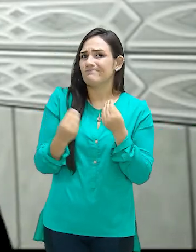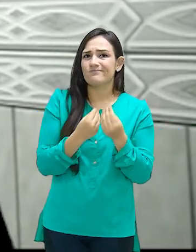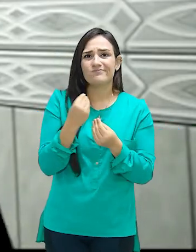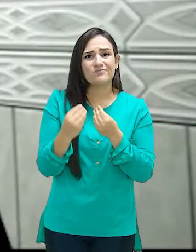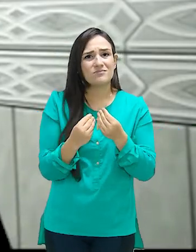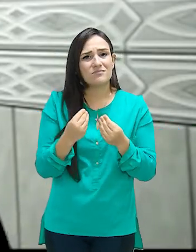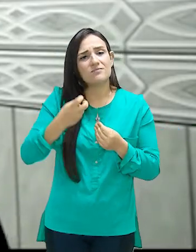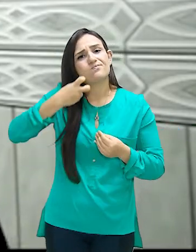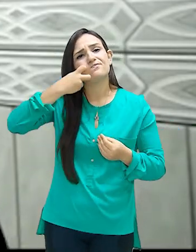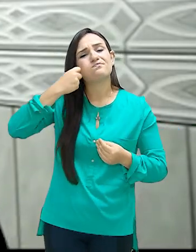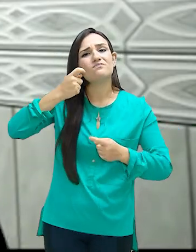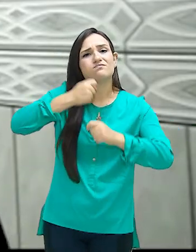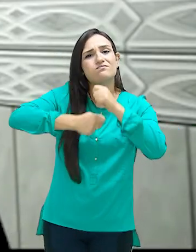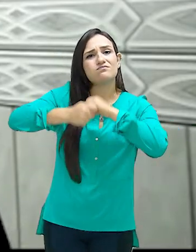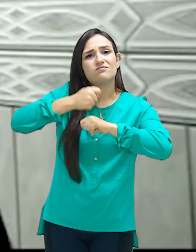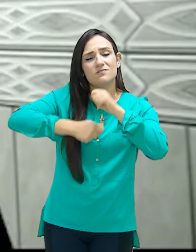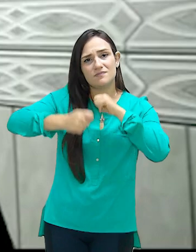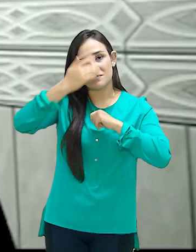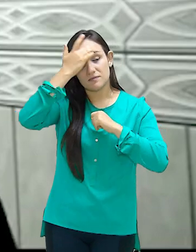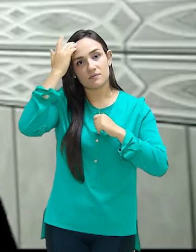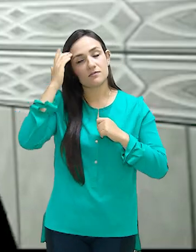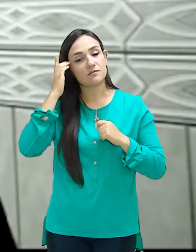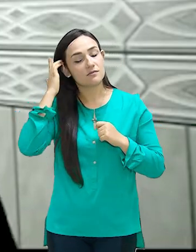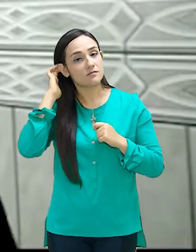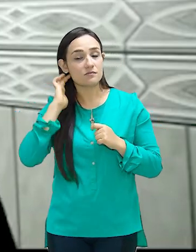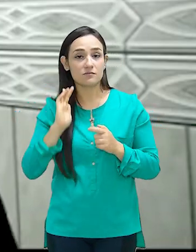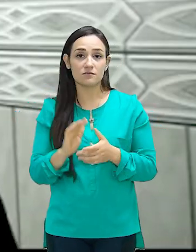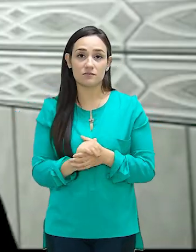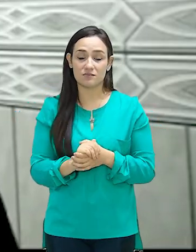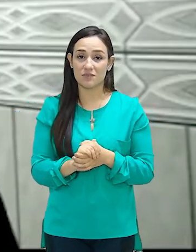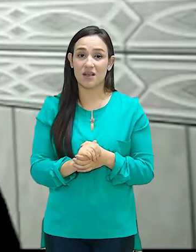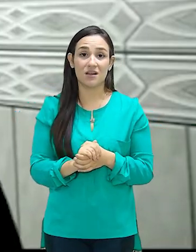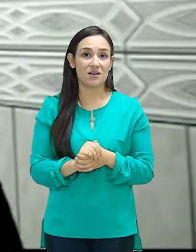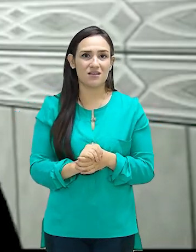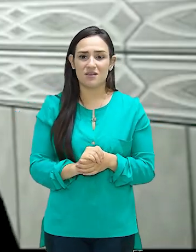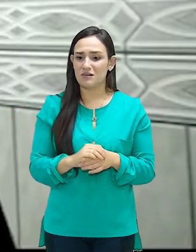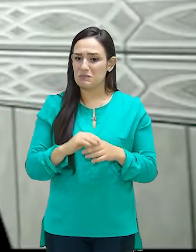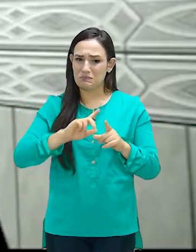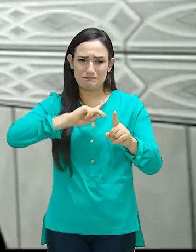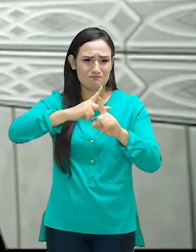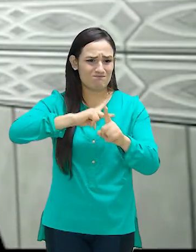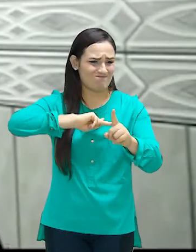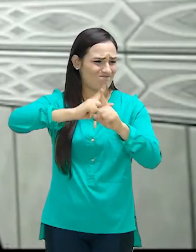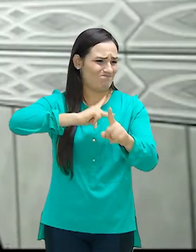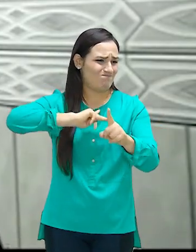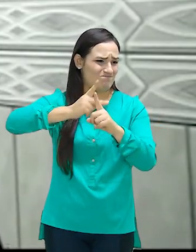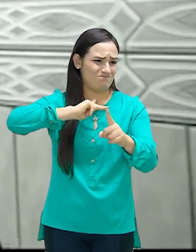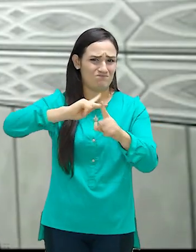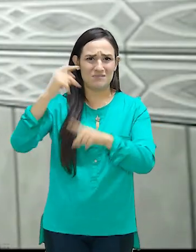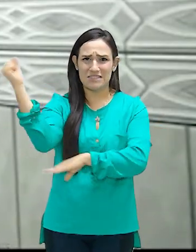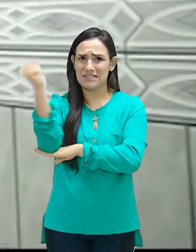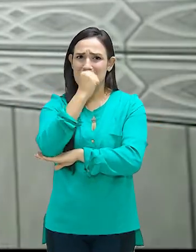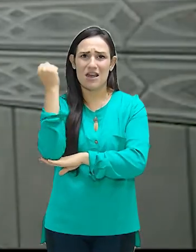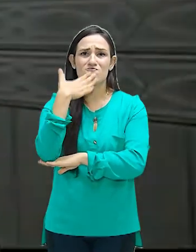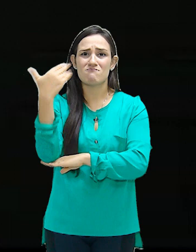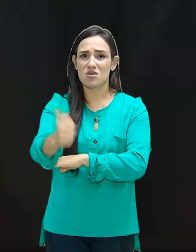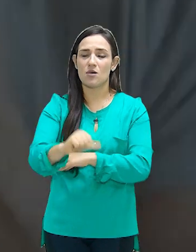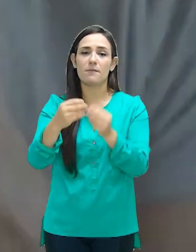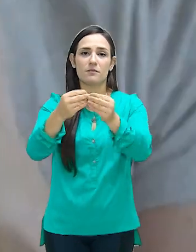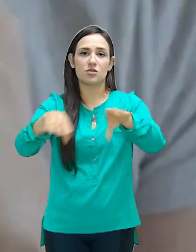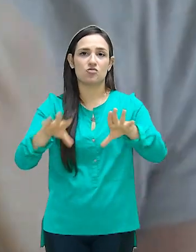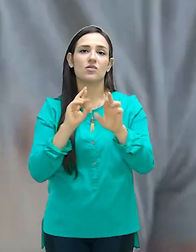mercado e com a grande saída de aluno que nós tivemos, tudo isso foi se agravando e passando para o